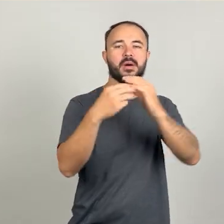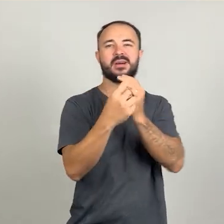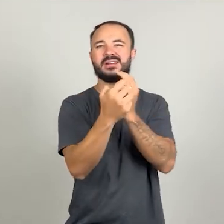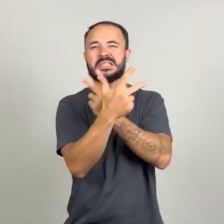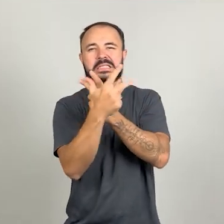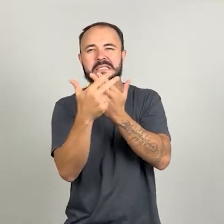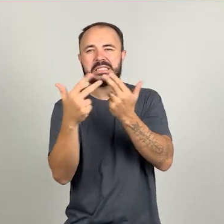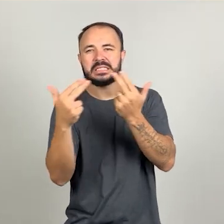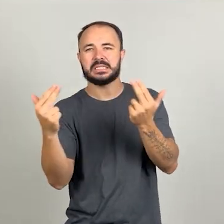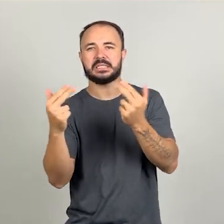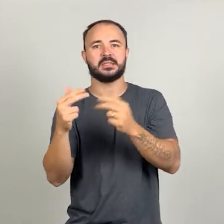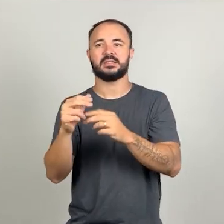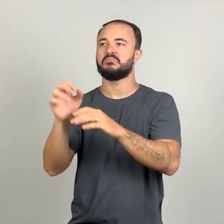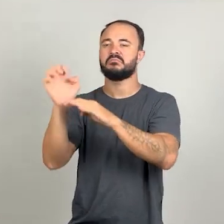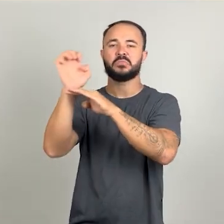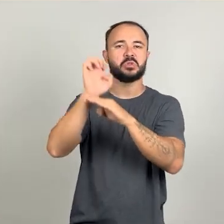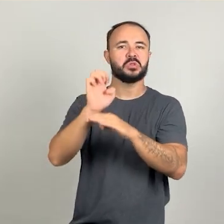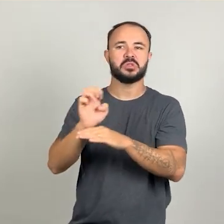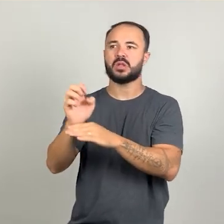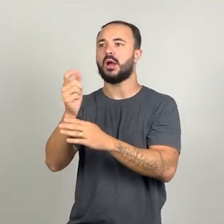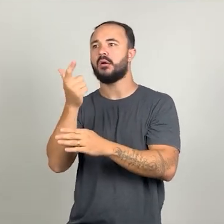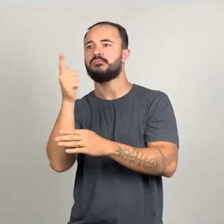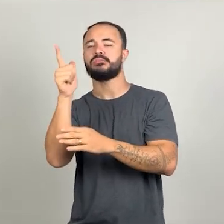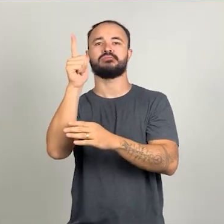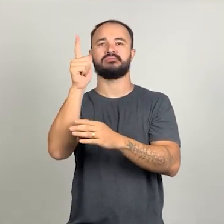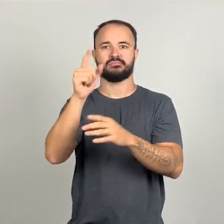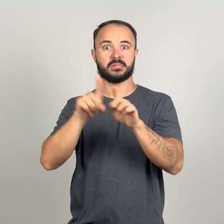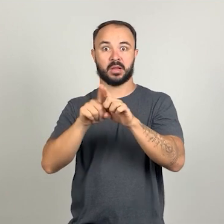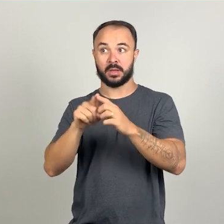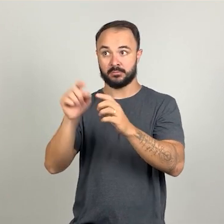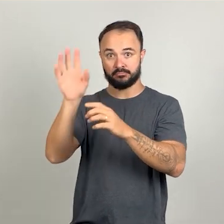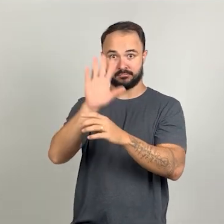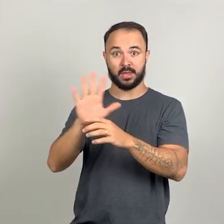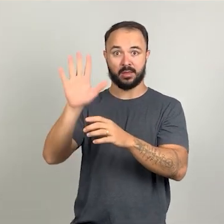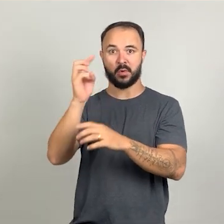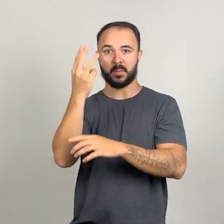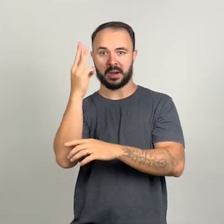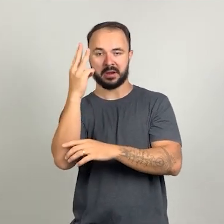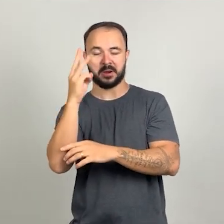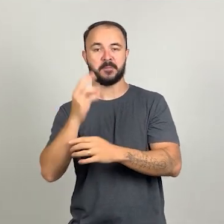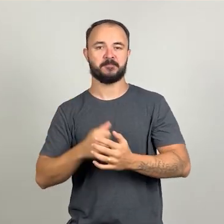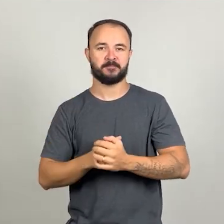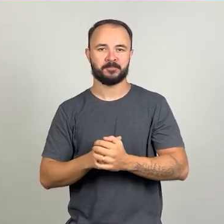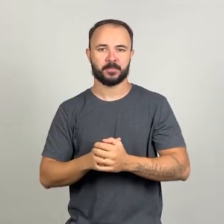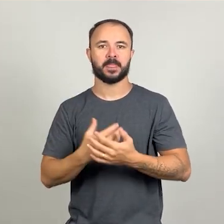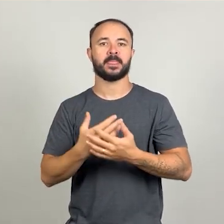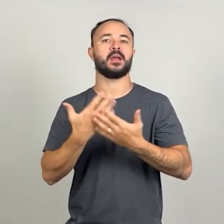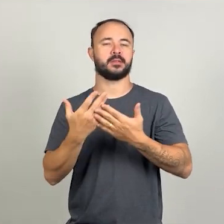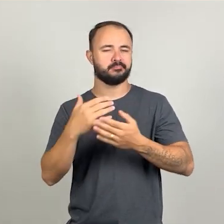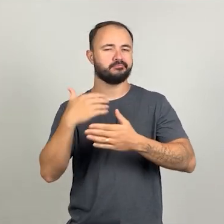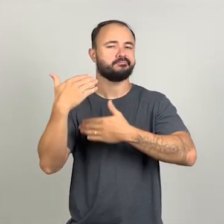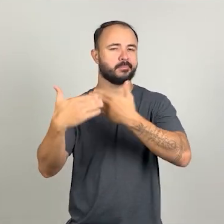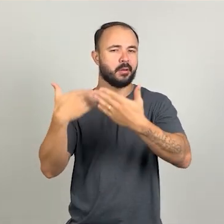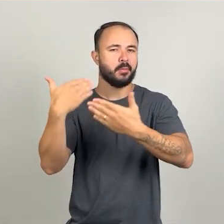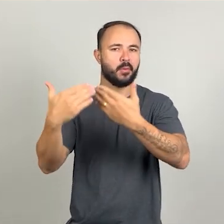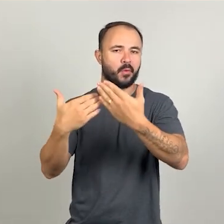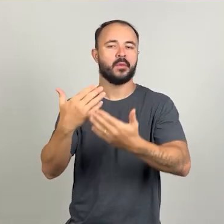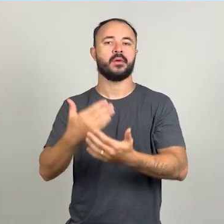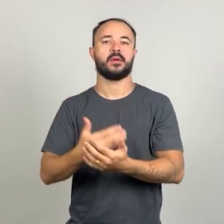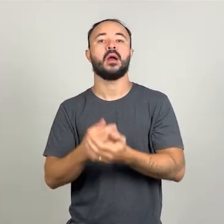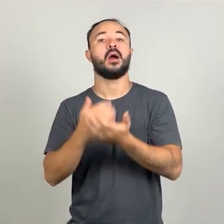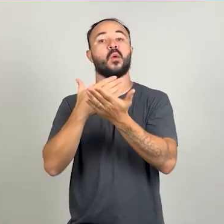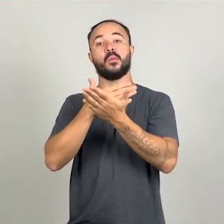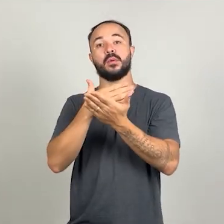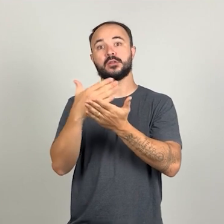para diversos locais do nosso estado. Já na década de 40, o transporte de